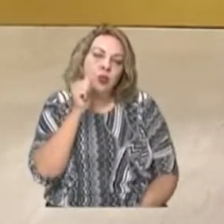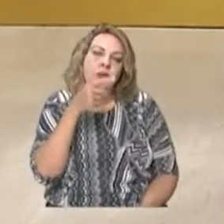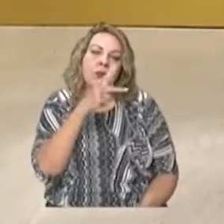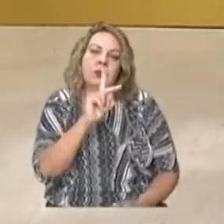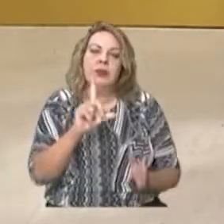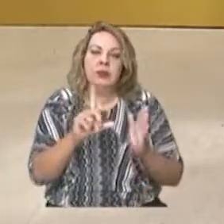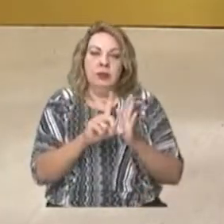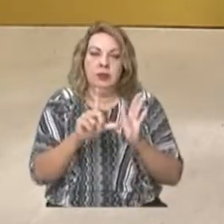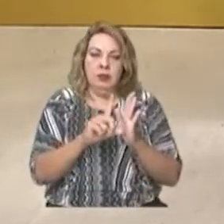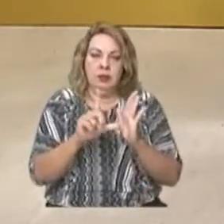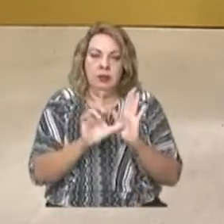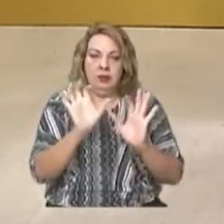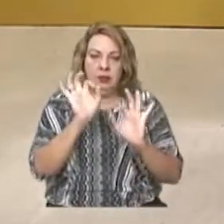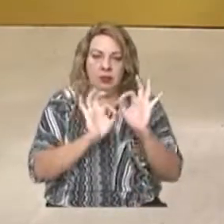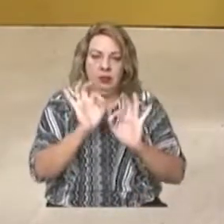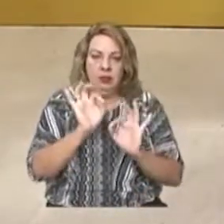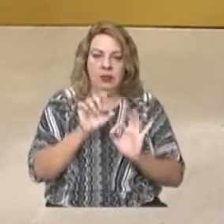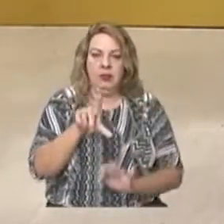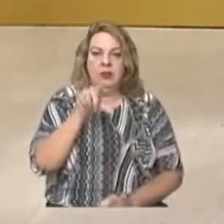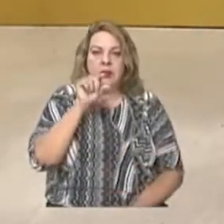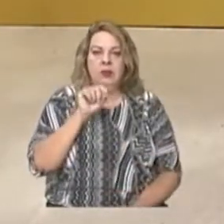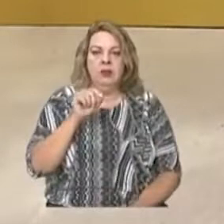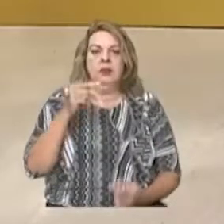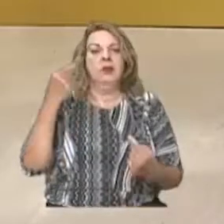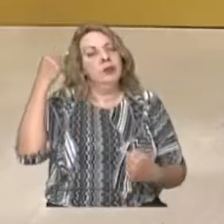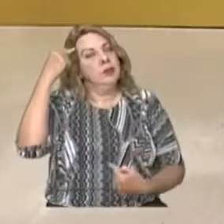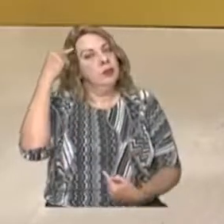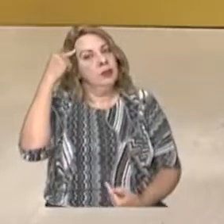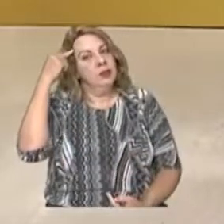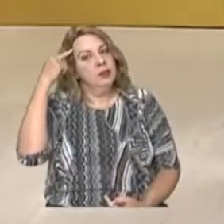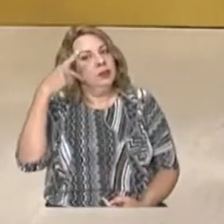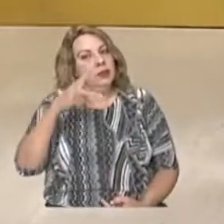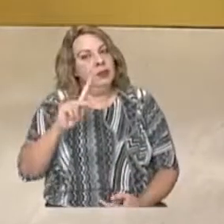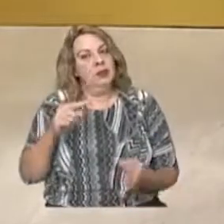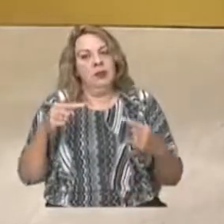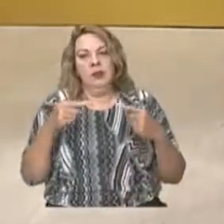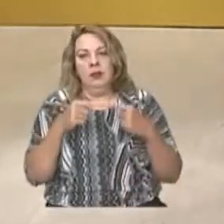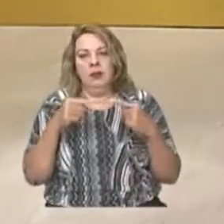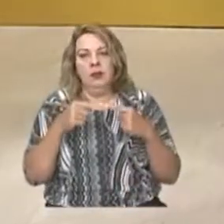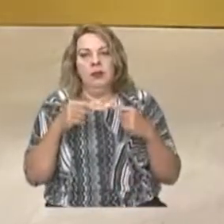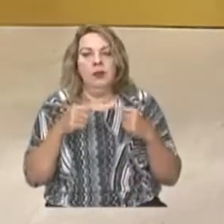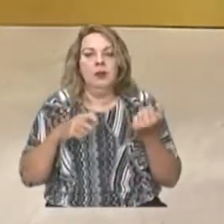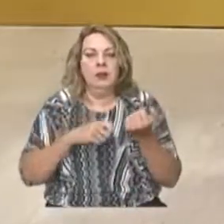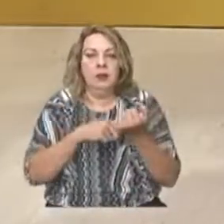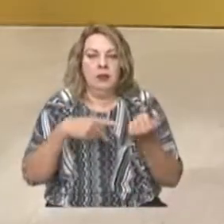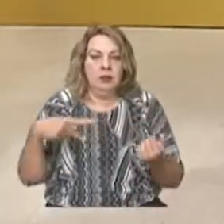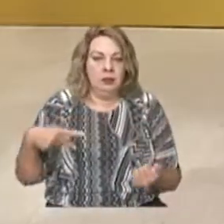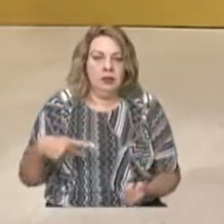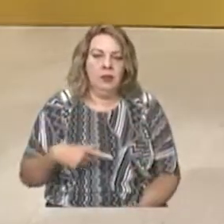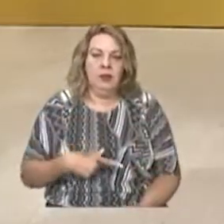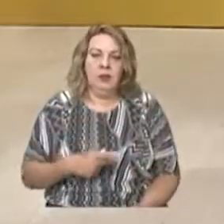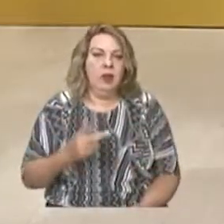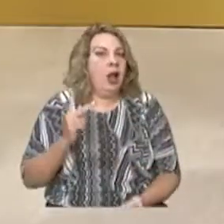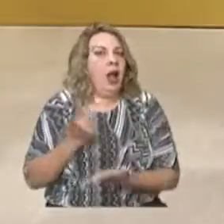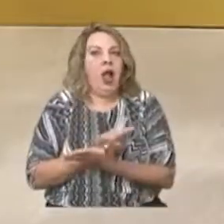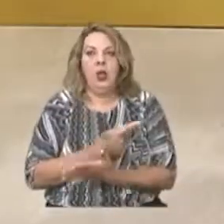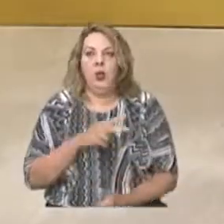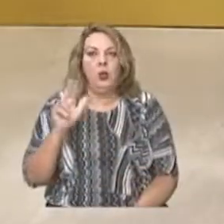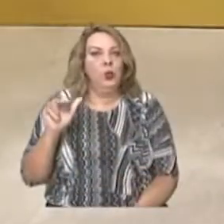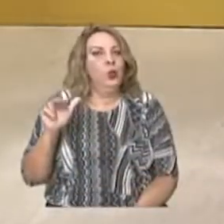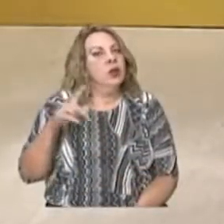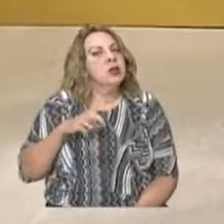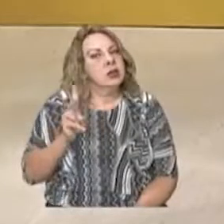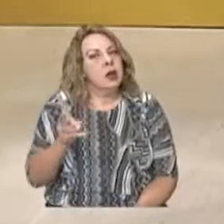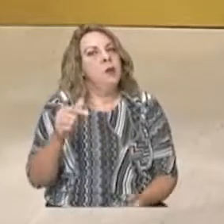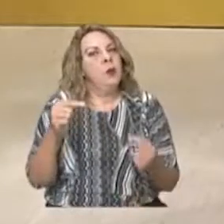fazem uma Exuberance Maison. Sempre escolhem um look aí pensando, ó, esse look aqui vai pro Caju Cap. E não erram nunca, parabéns aí,